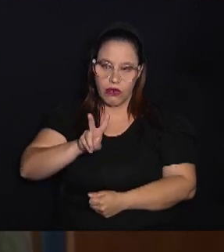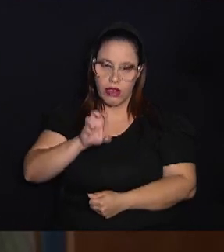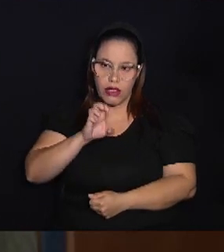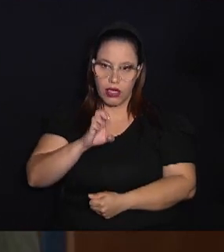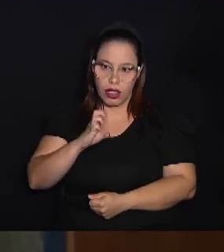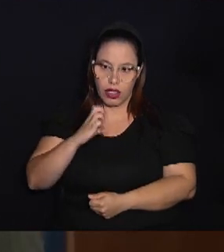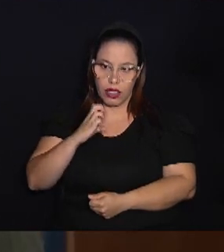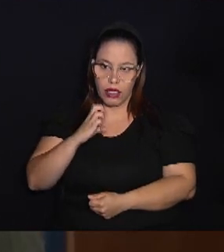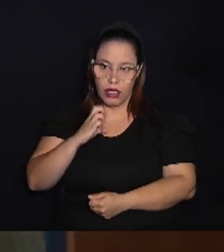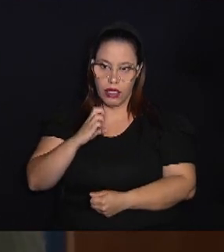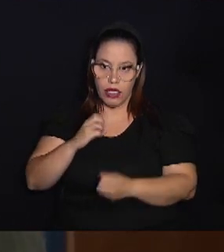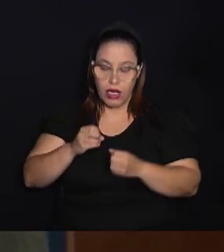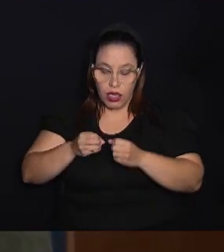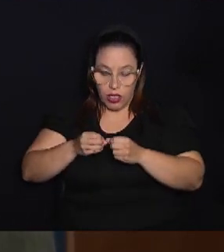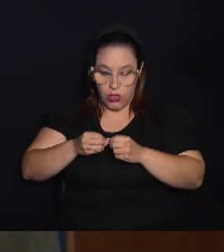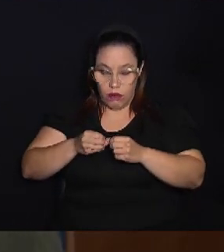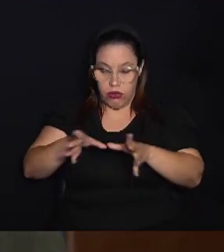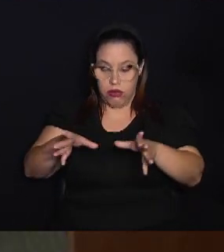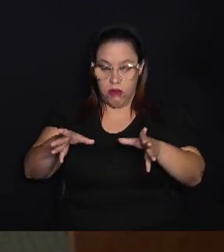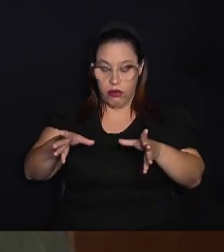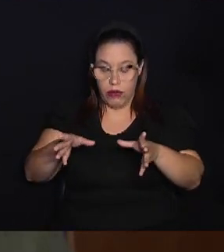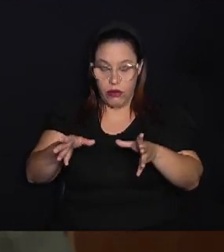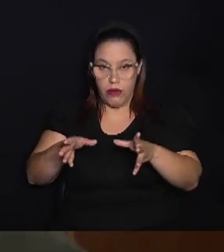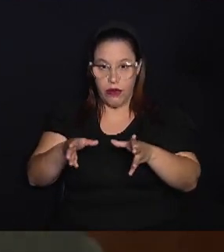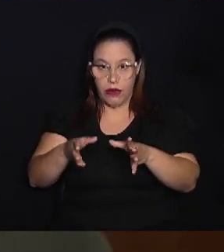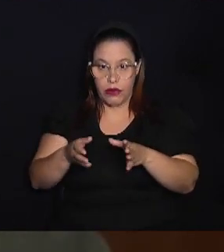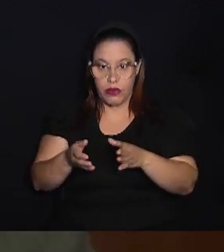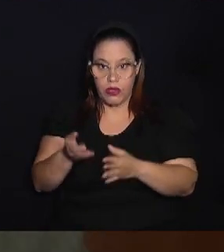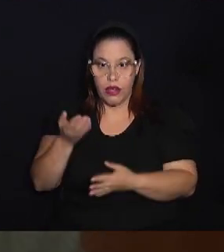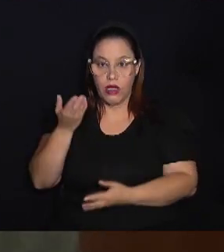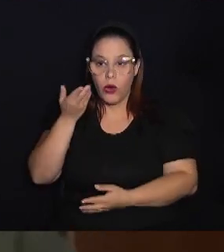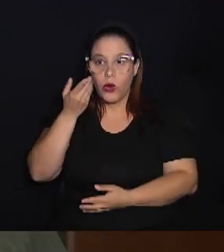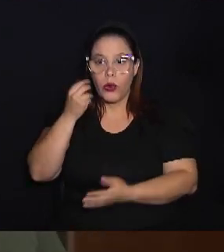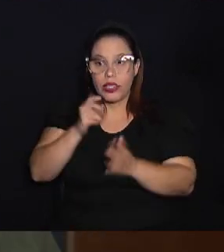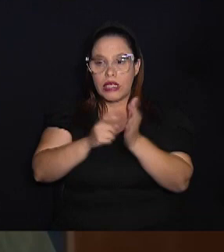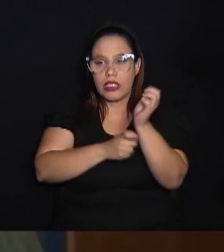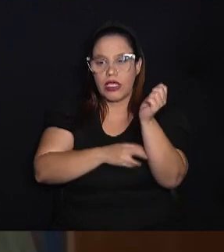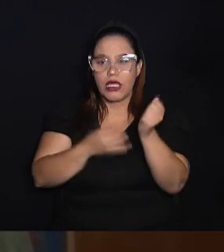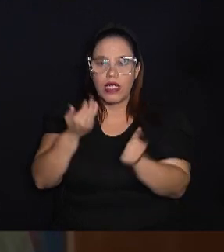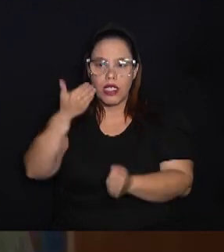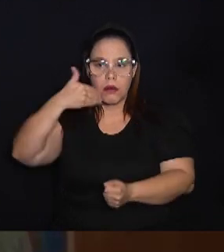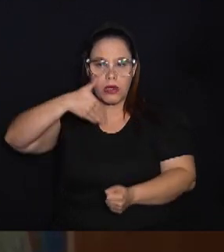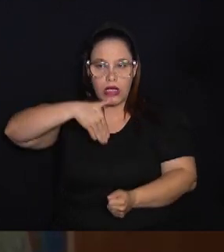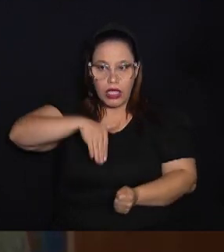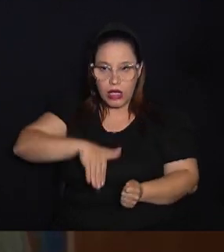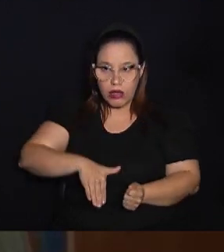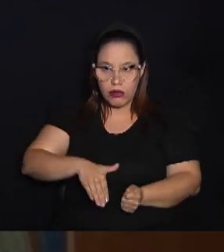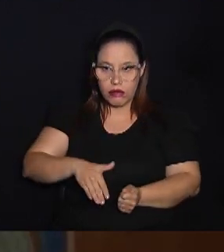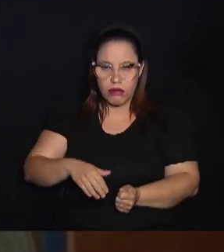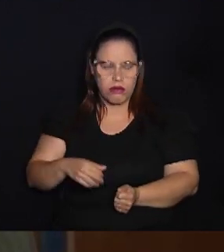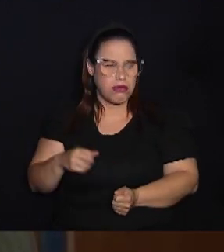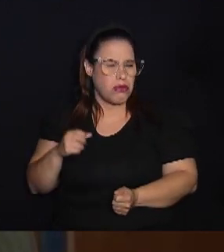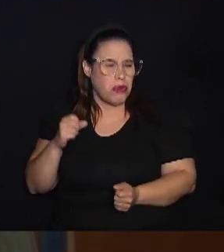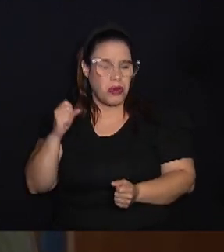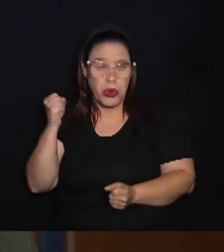ele expandia para fora, esse expandia para dentro. E era extremamente